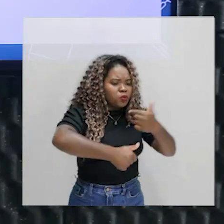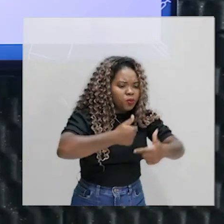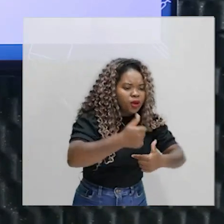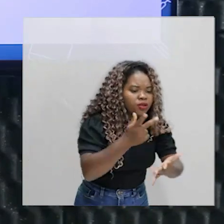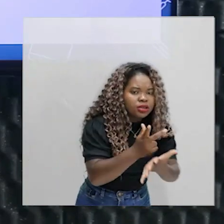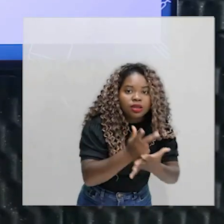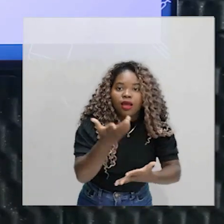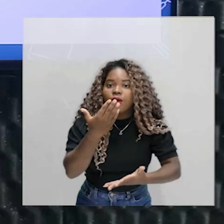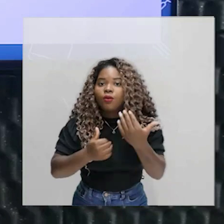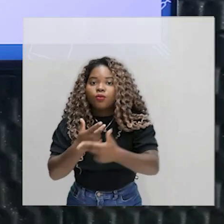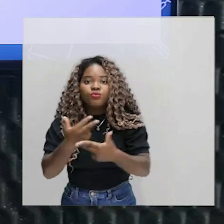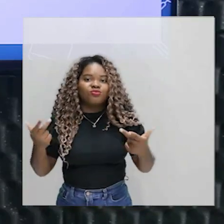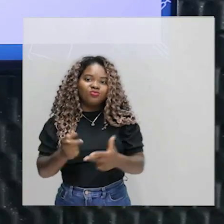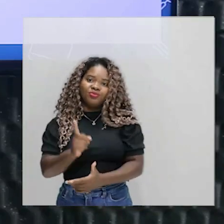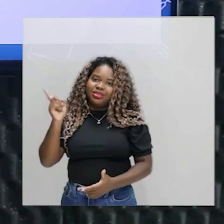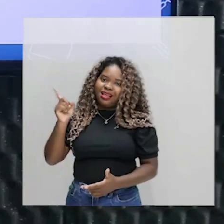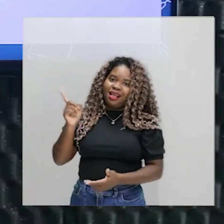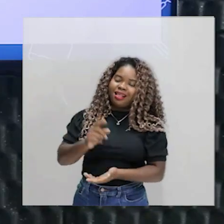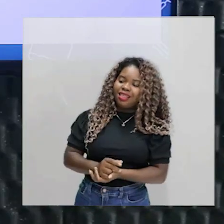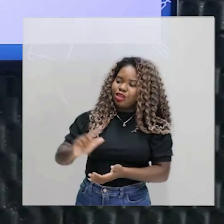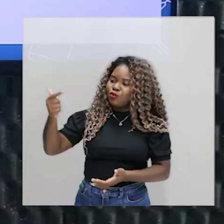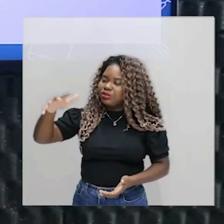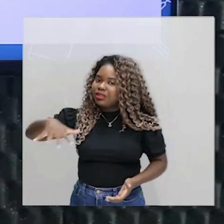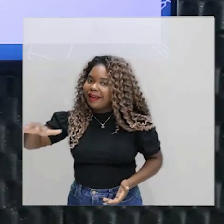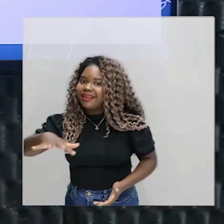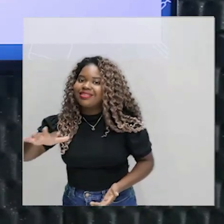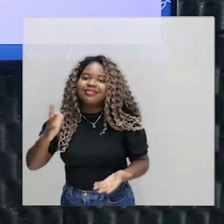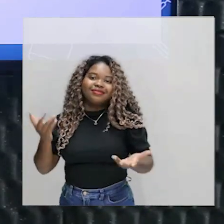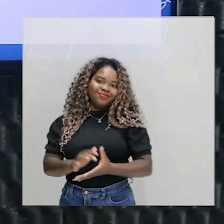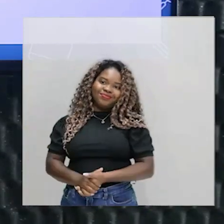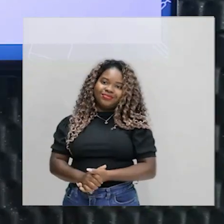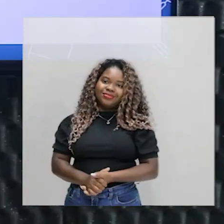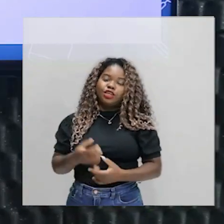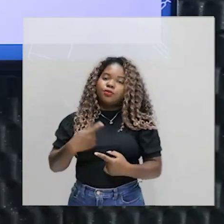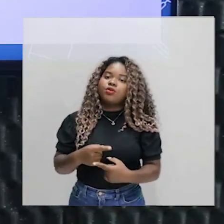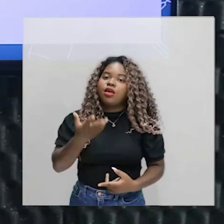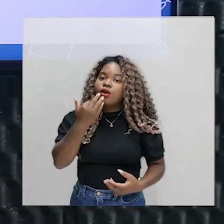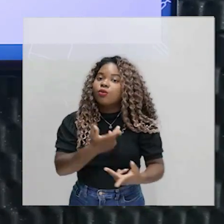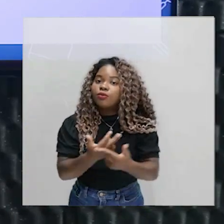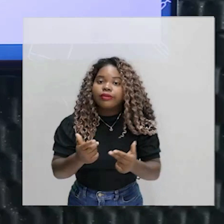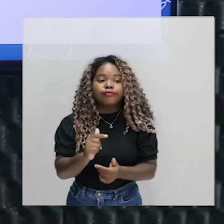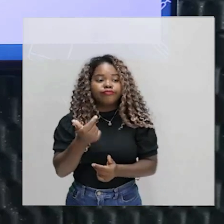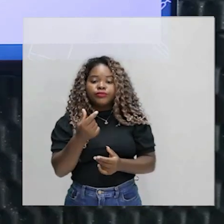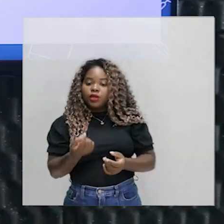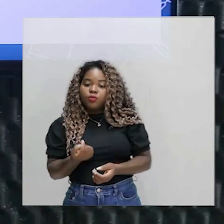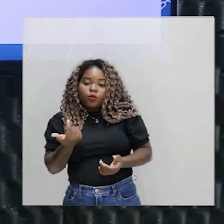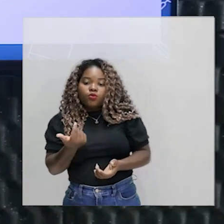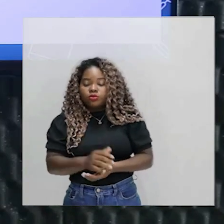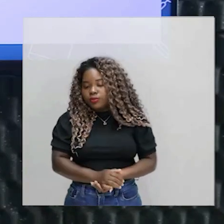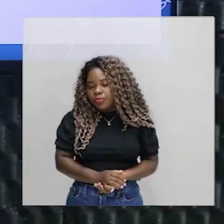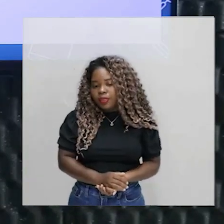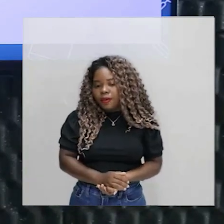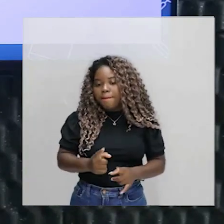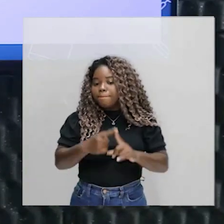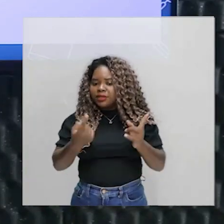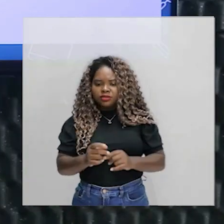é muito escassa tá Só que essa luta pela sobrevivência pessoal ela não acontece apenas com relação à alimentação